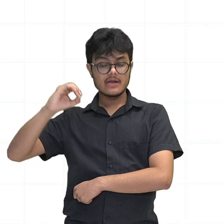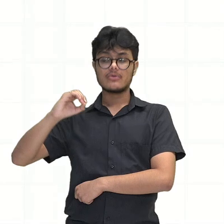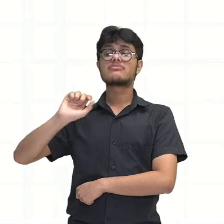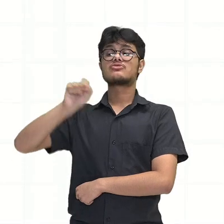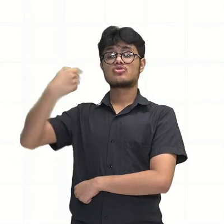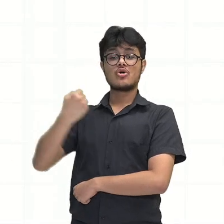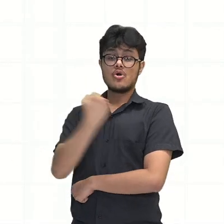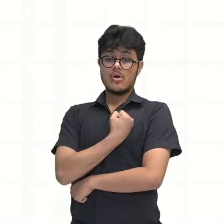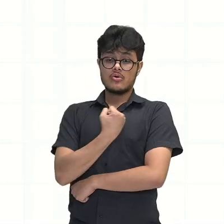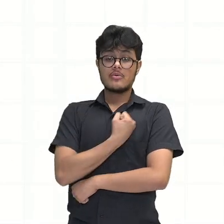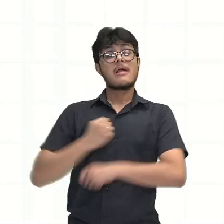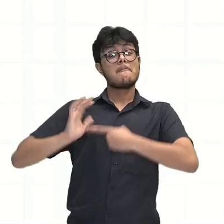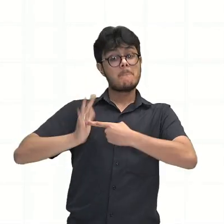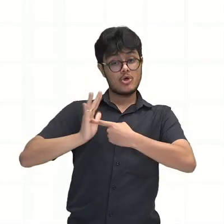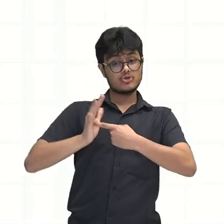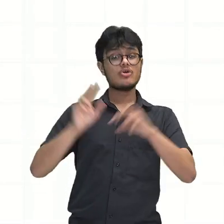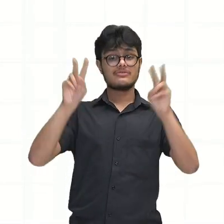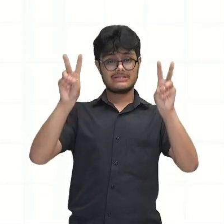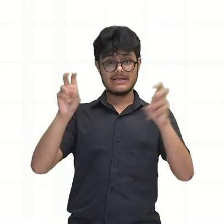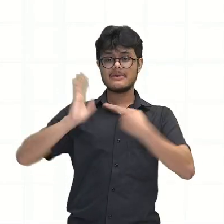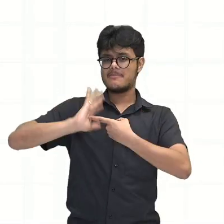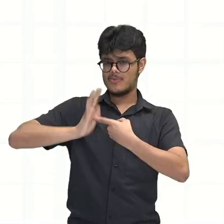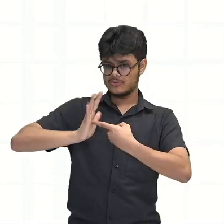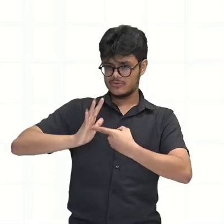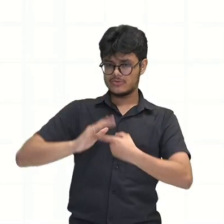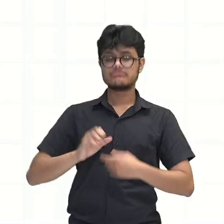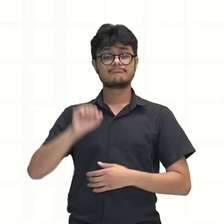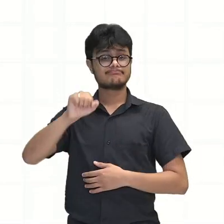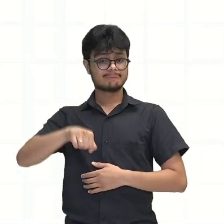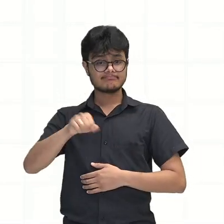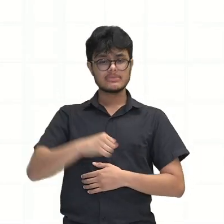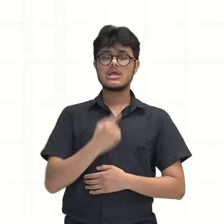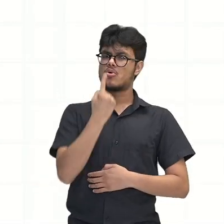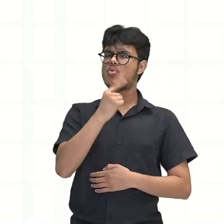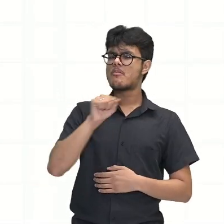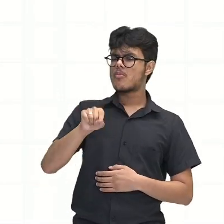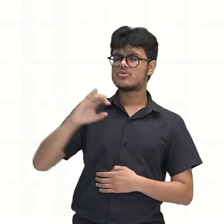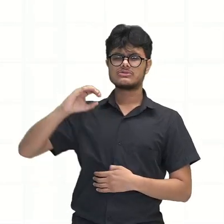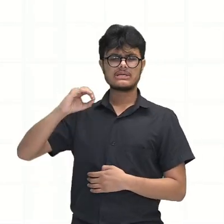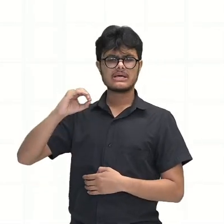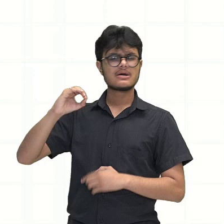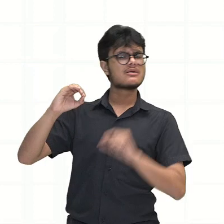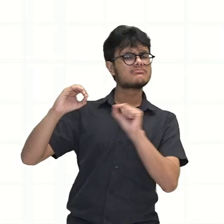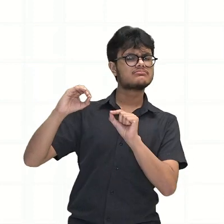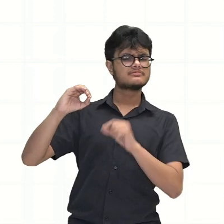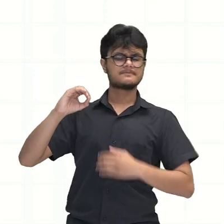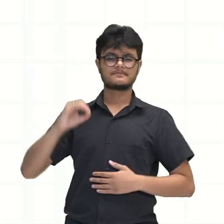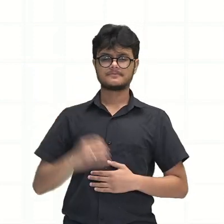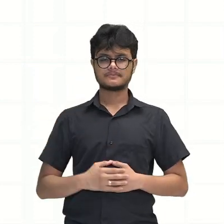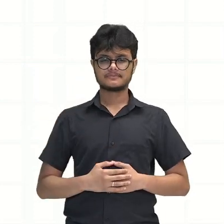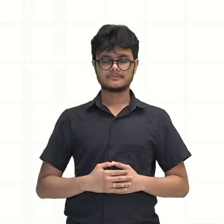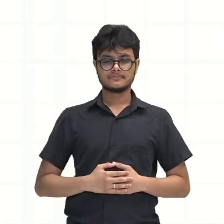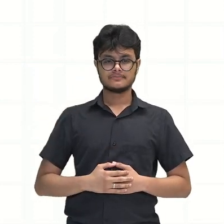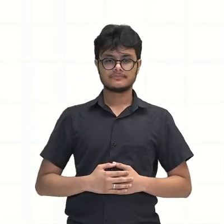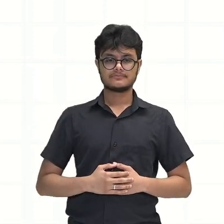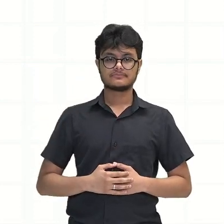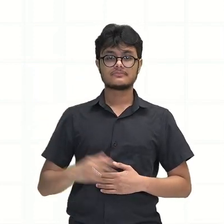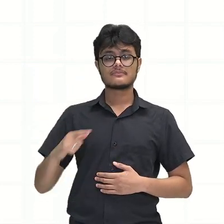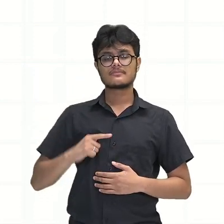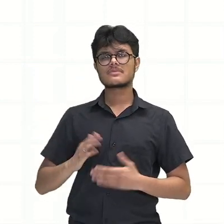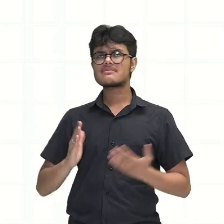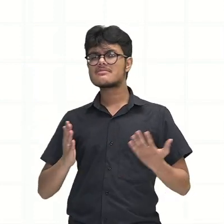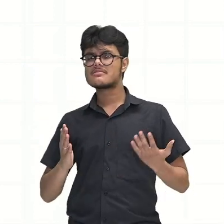motor do carro, certo? E o motor que é 1.0, ele corresponde aí a 1 litro,